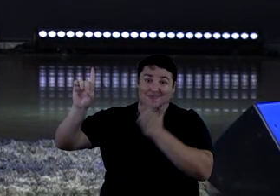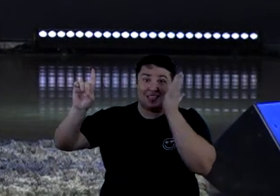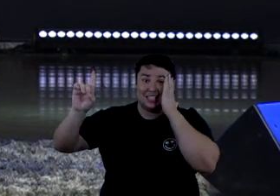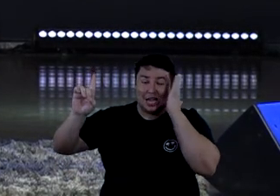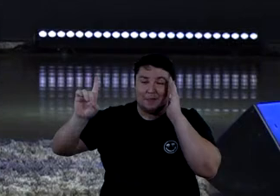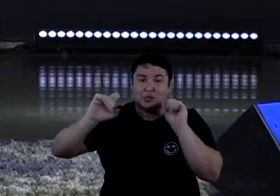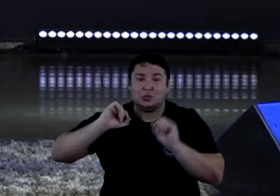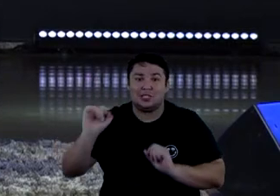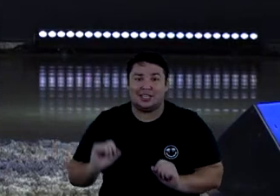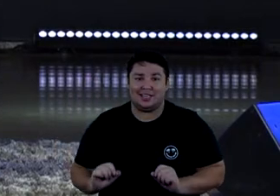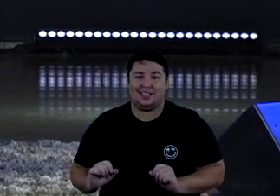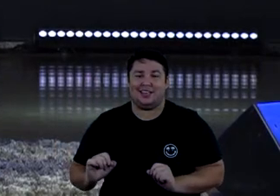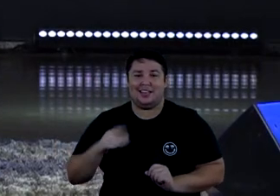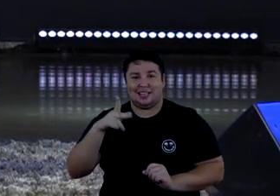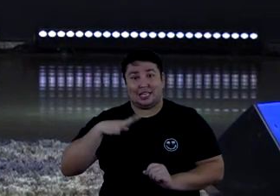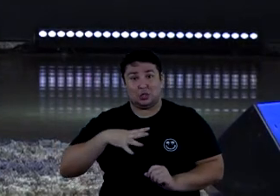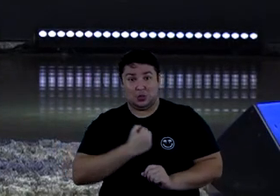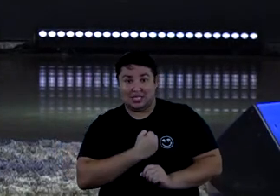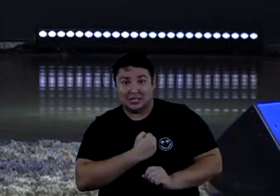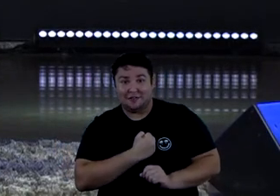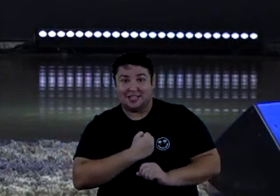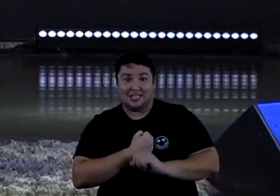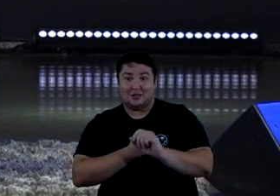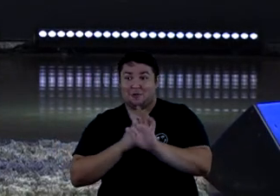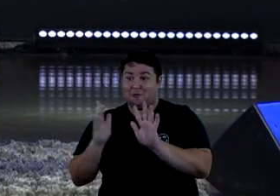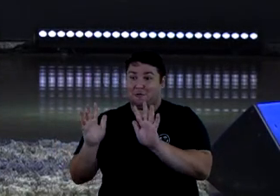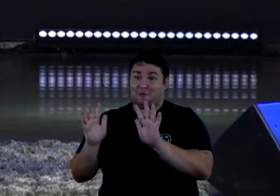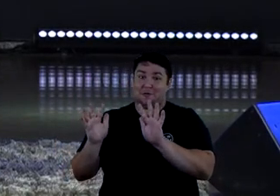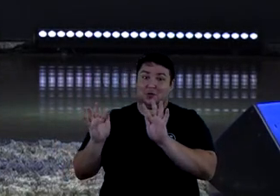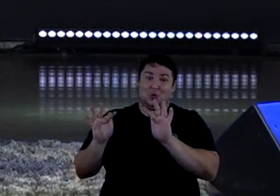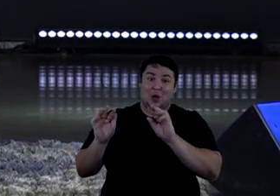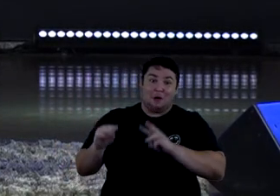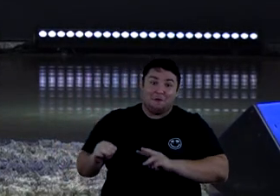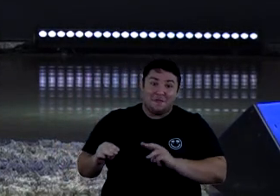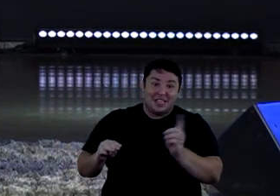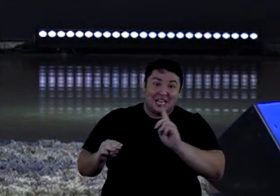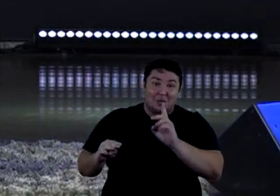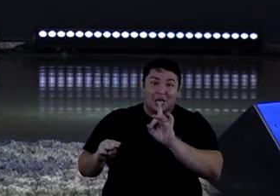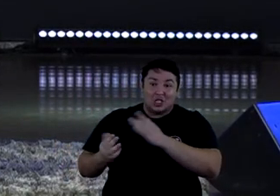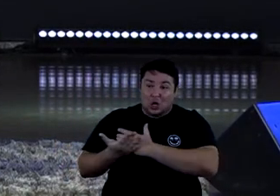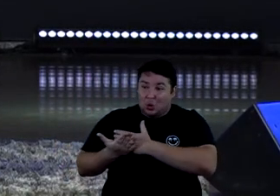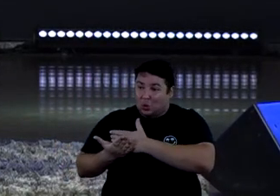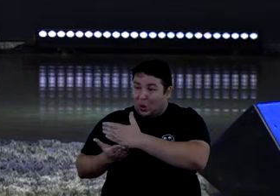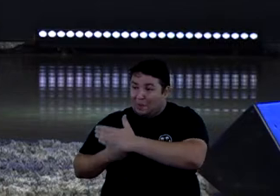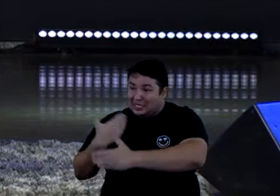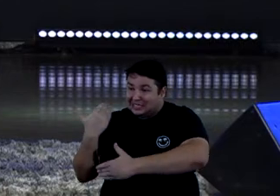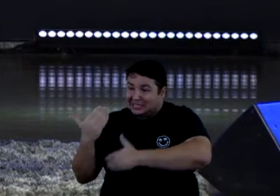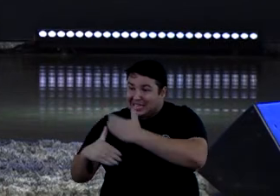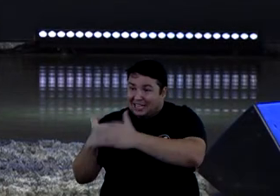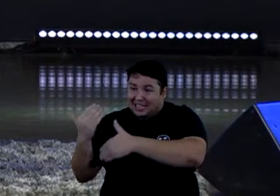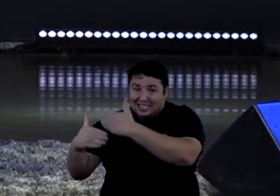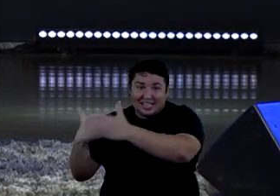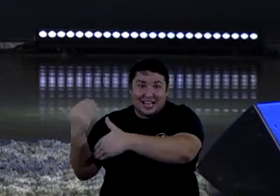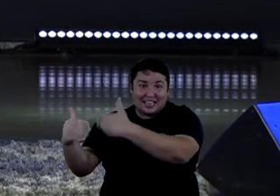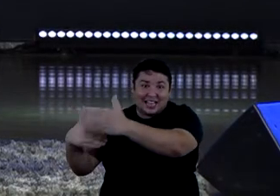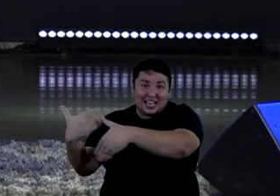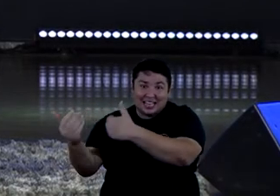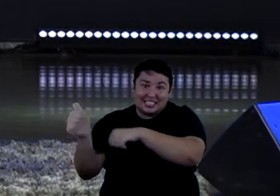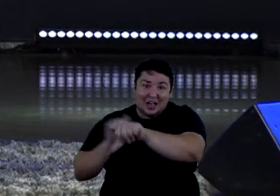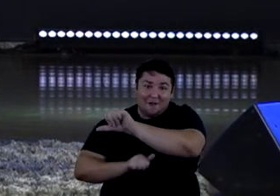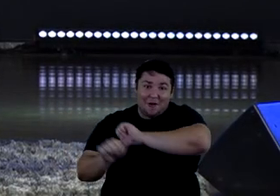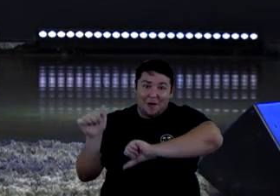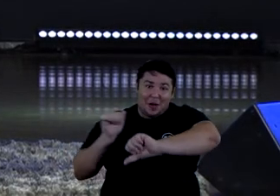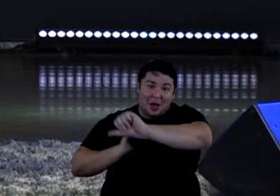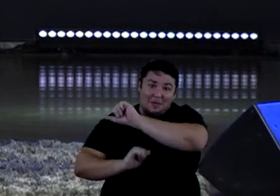sabendo que a tua salvação não é o fim, ela é só o começo do processo de transformação.